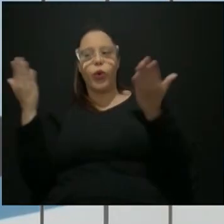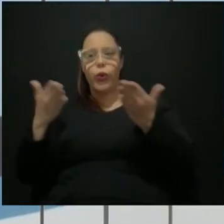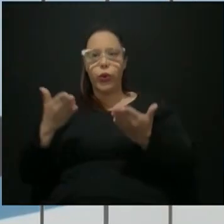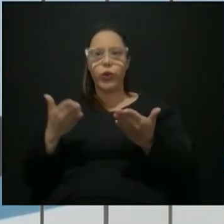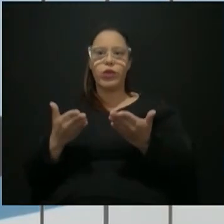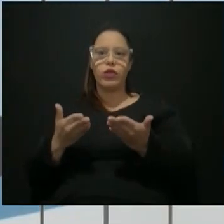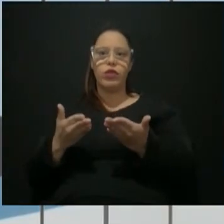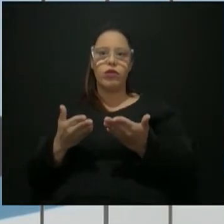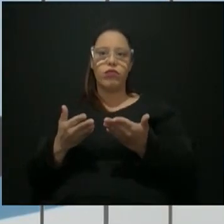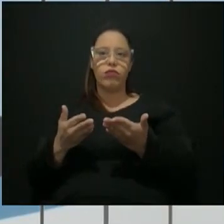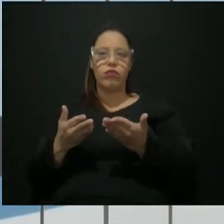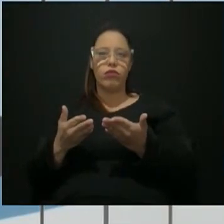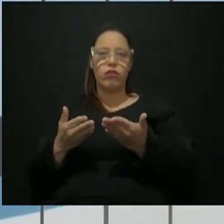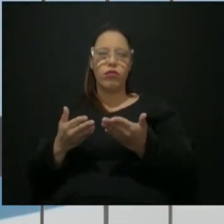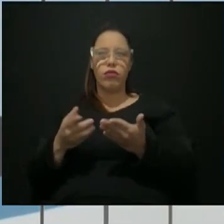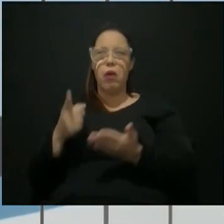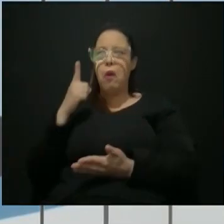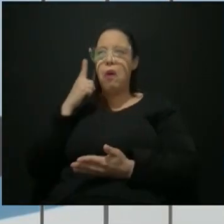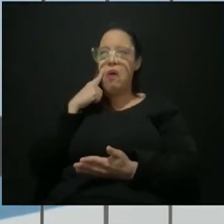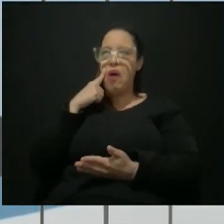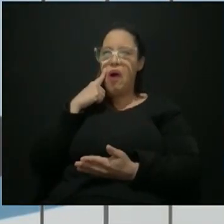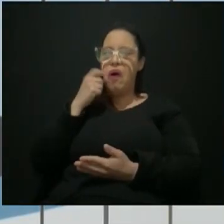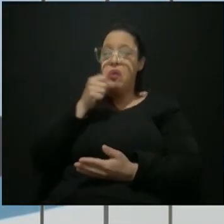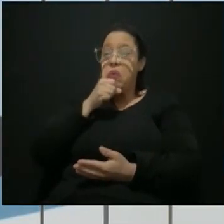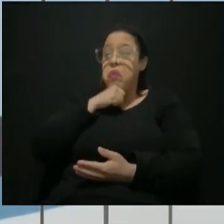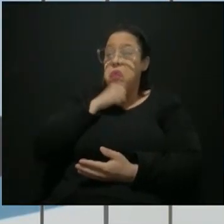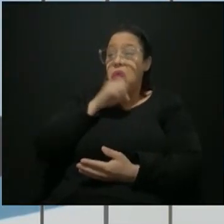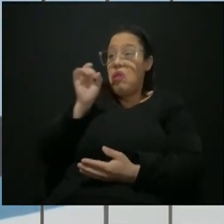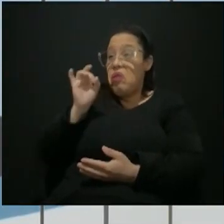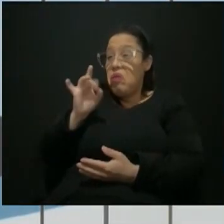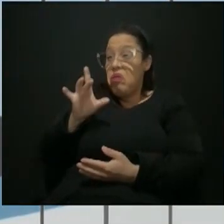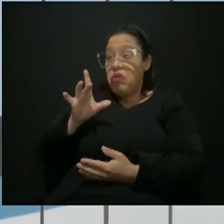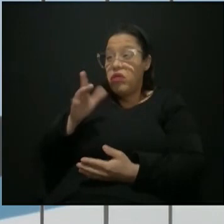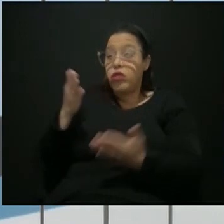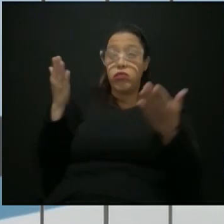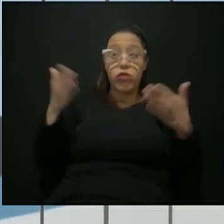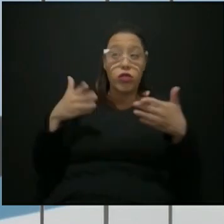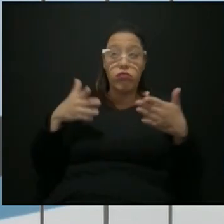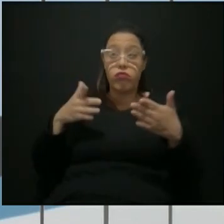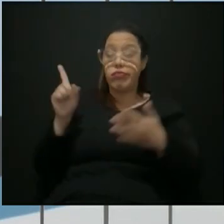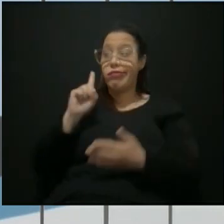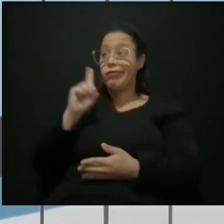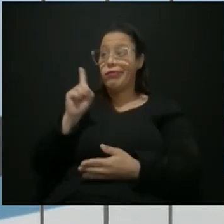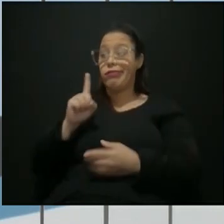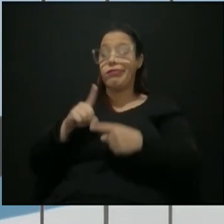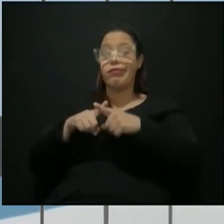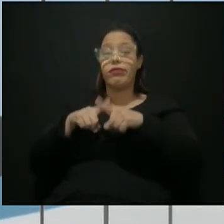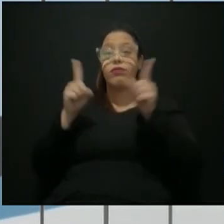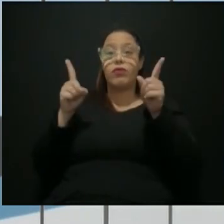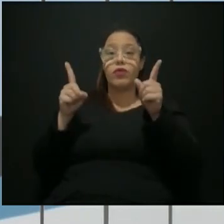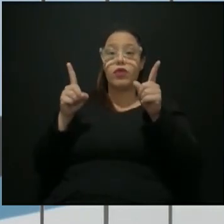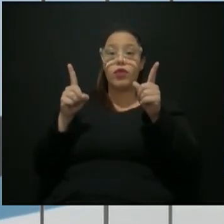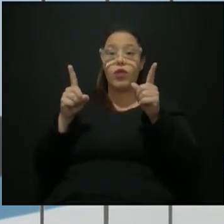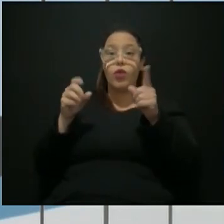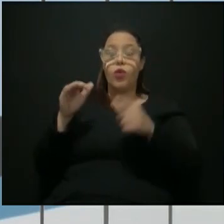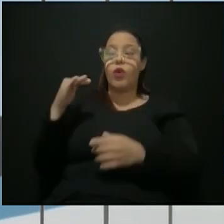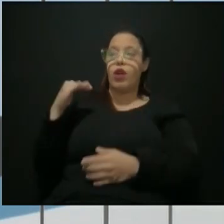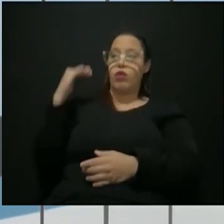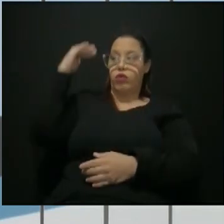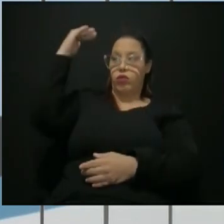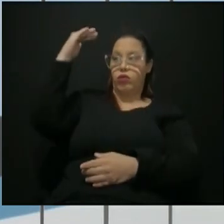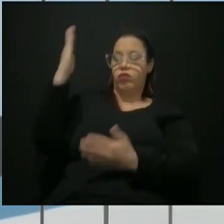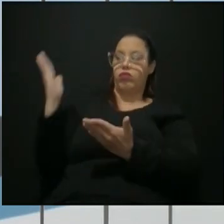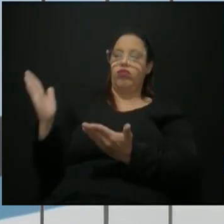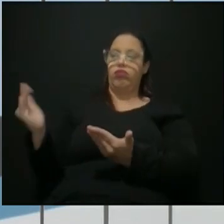com atenção aos idosos em específicos de hoje, mas, sobretudo, aos adultos, aos jovens,